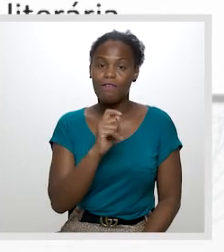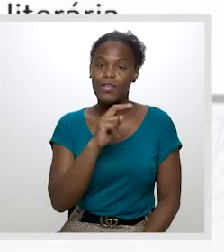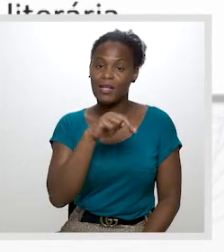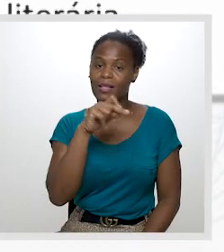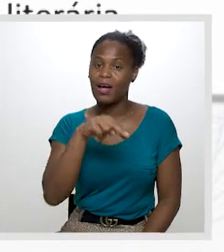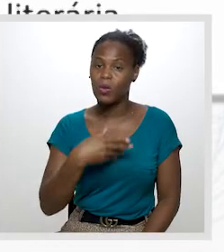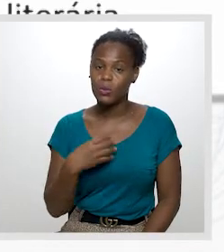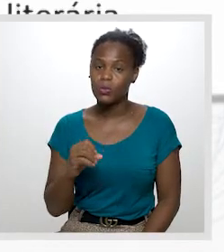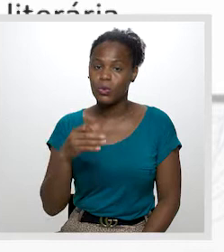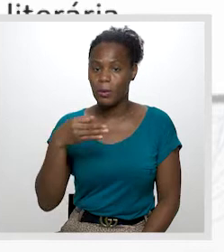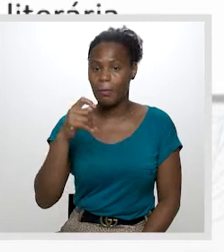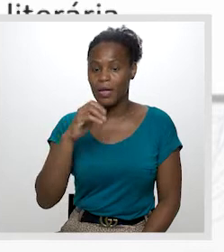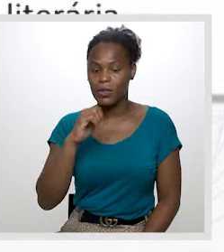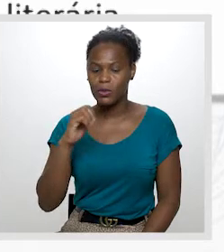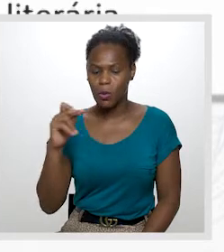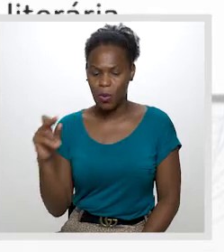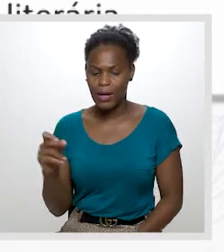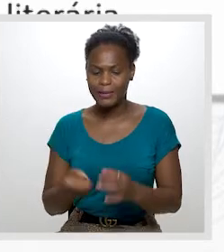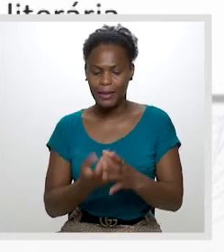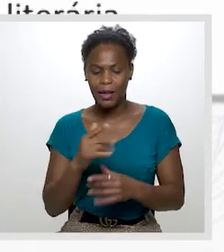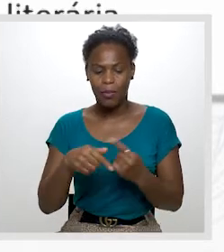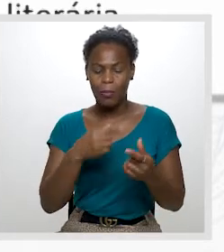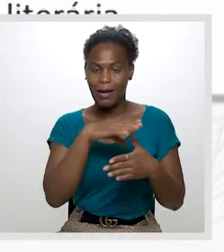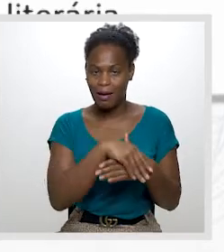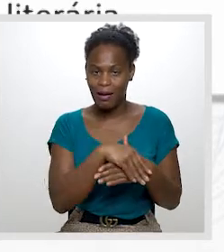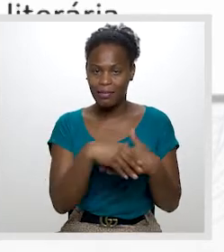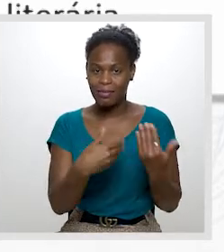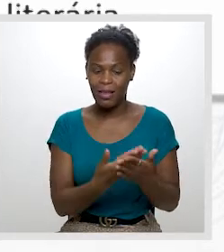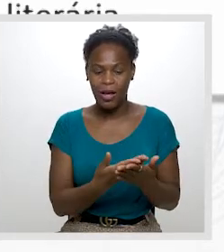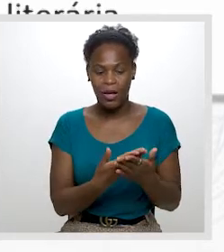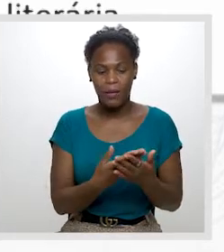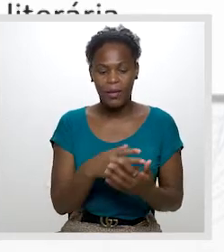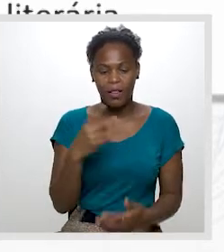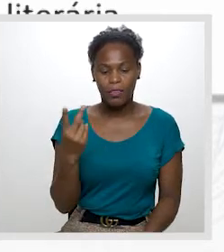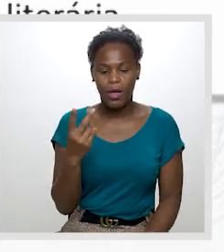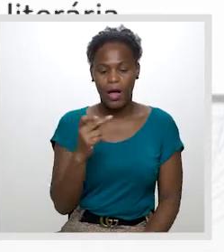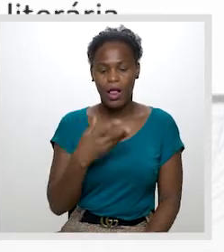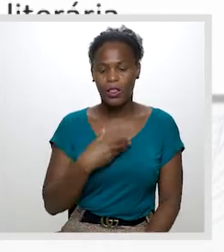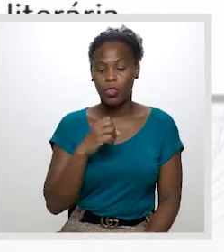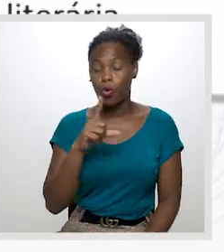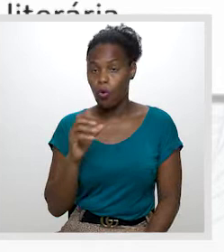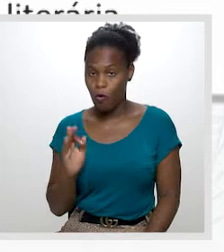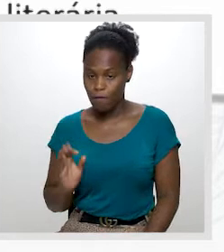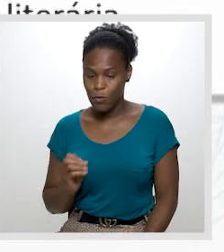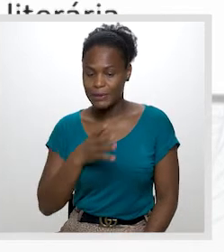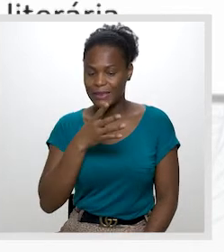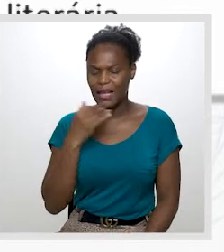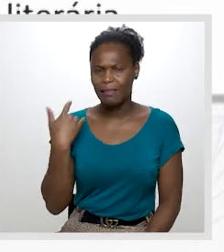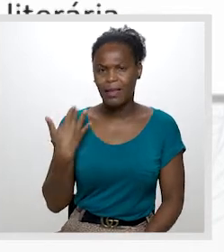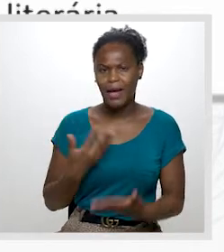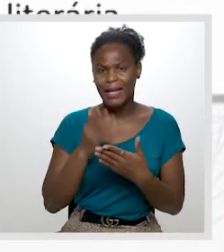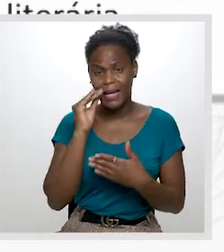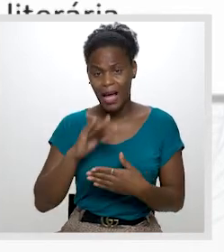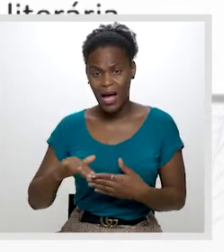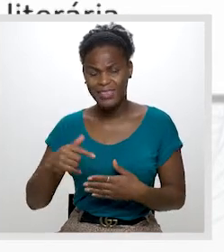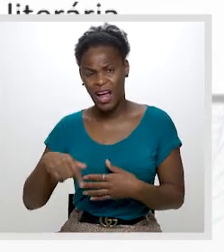Fernando Pessoa e a criação dos heterônimos. Numa carta a Adolfo Casais Monteiro, diz ele: desde